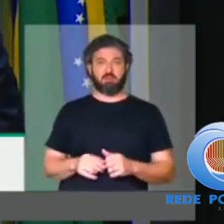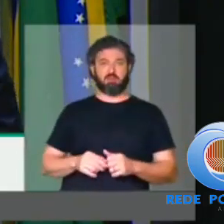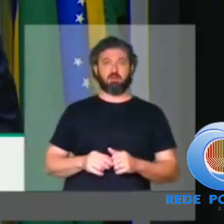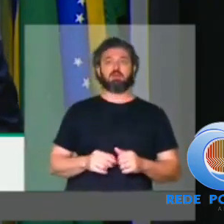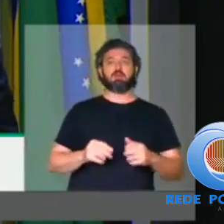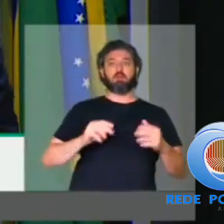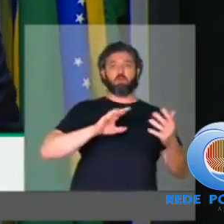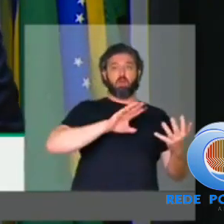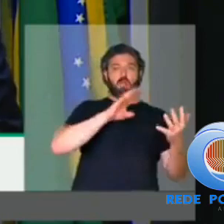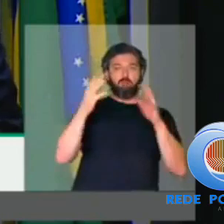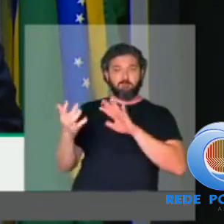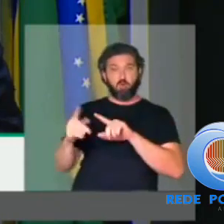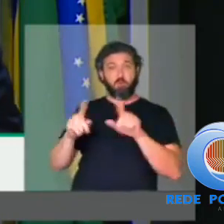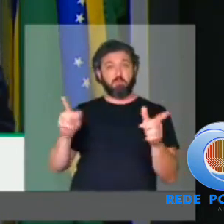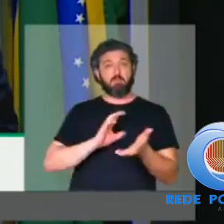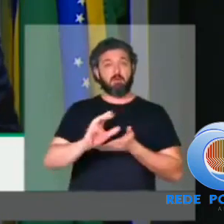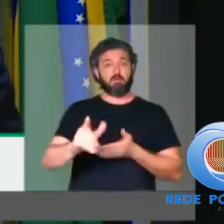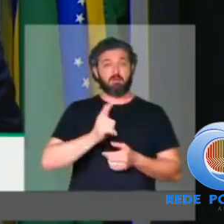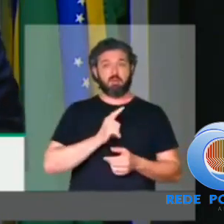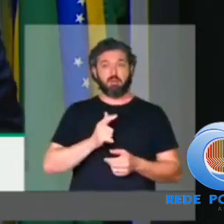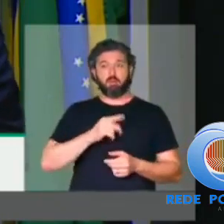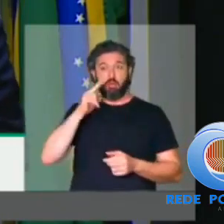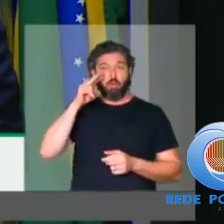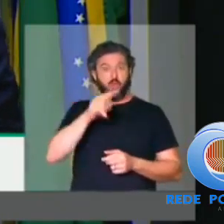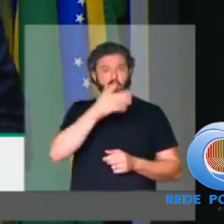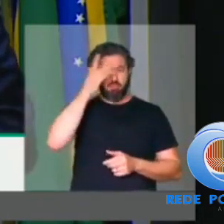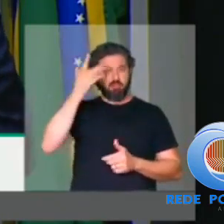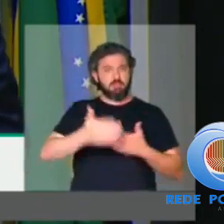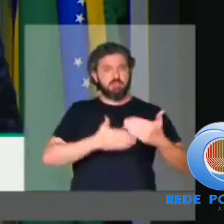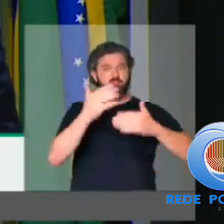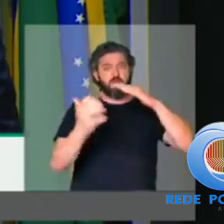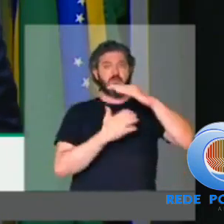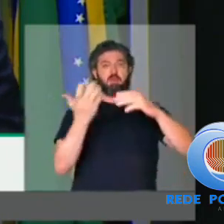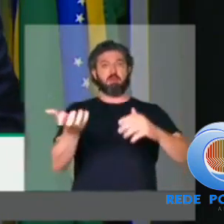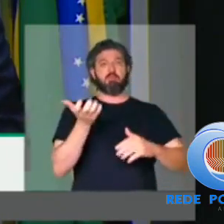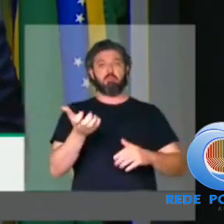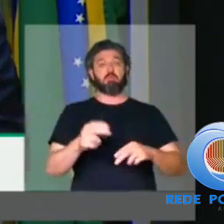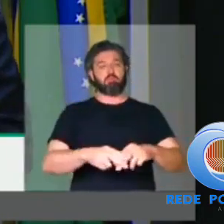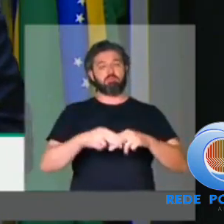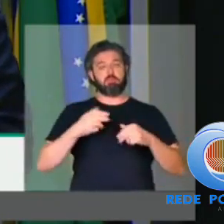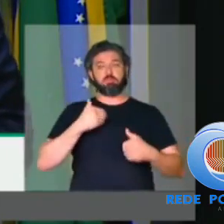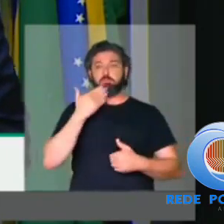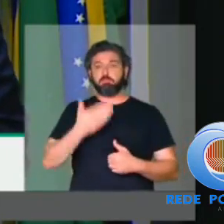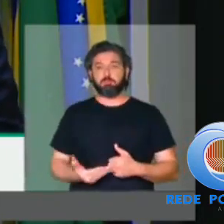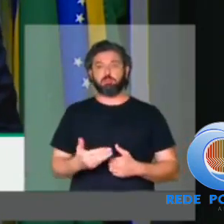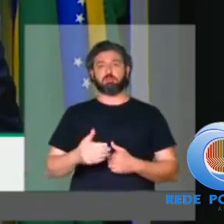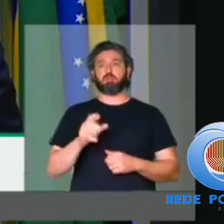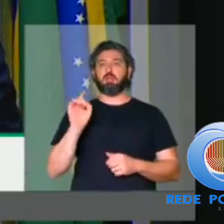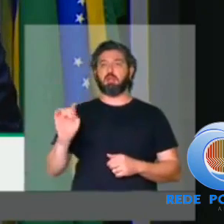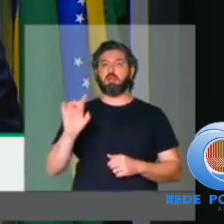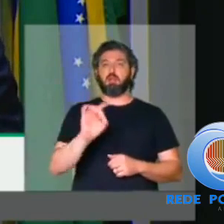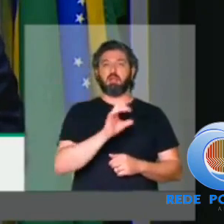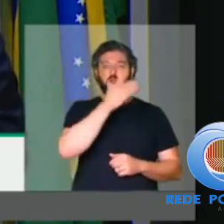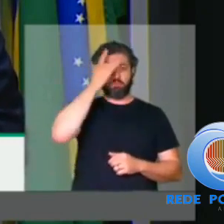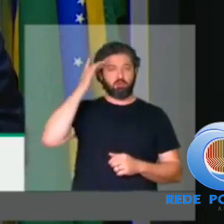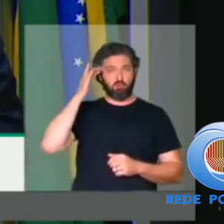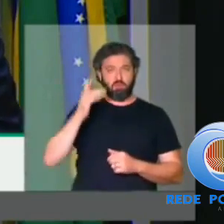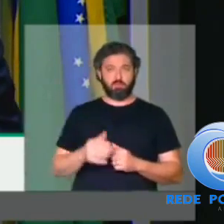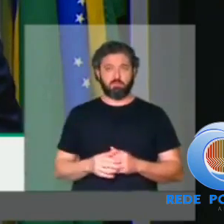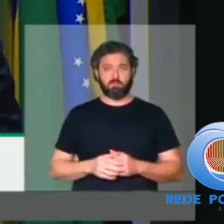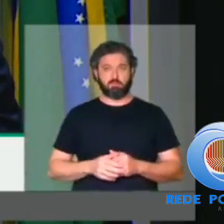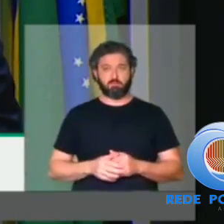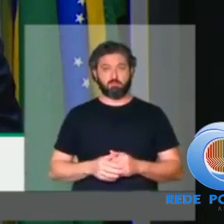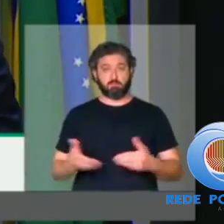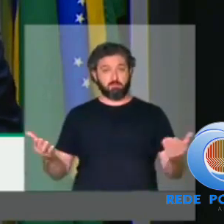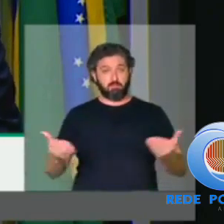com as reformas, mas que investe e olha em quem empreende. E é por isso que eu clamo aqui, a cada um, a cada uma,